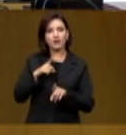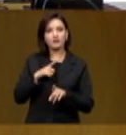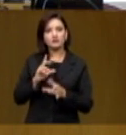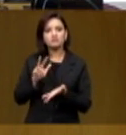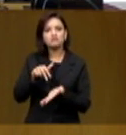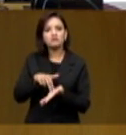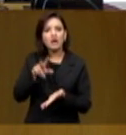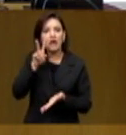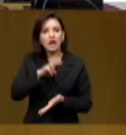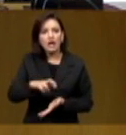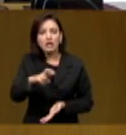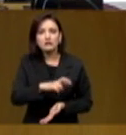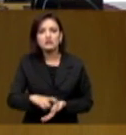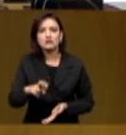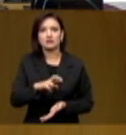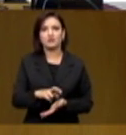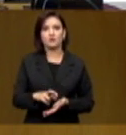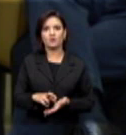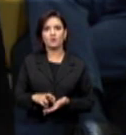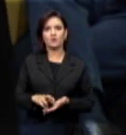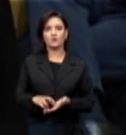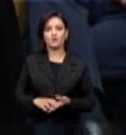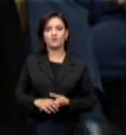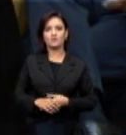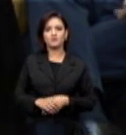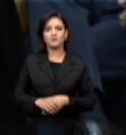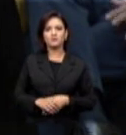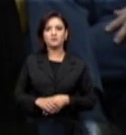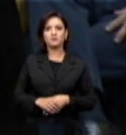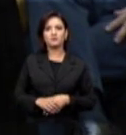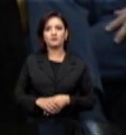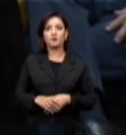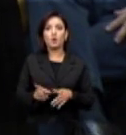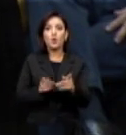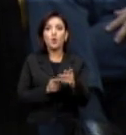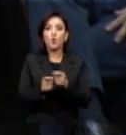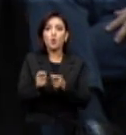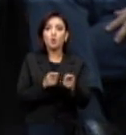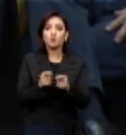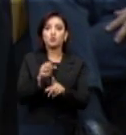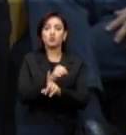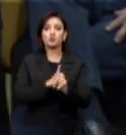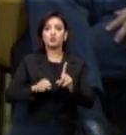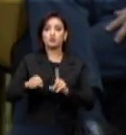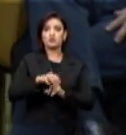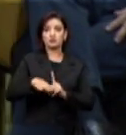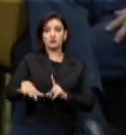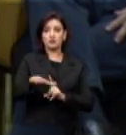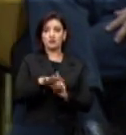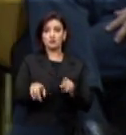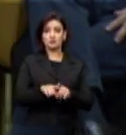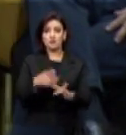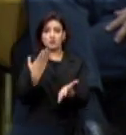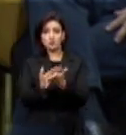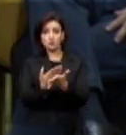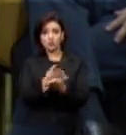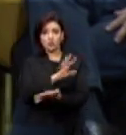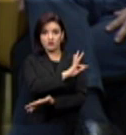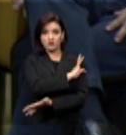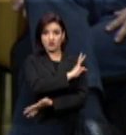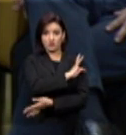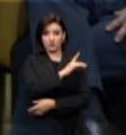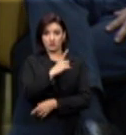Mais do que controle jurídico e regulatório, controle social. Esse estudo técnico, conforme diz